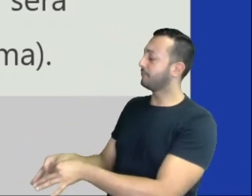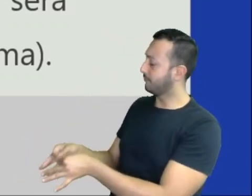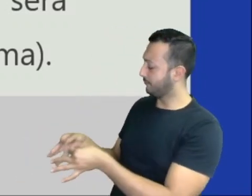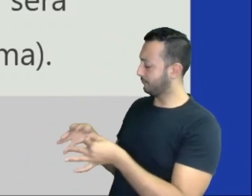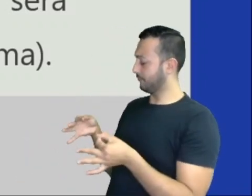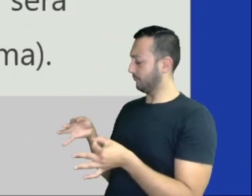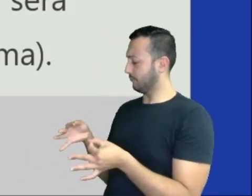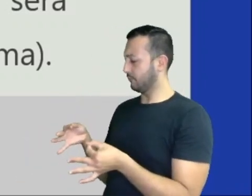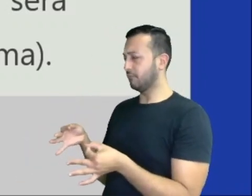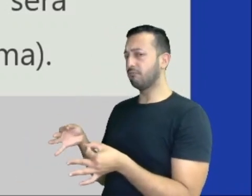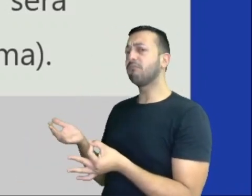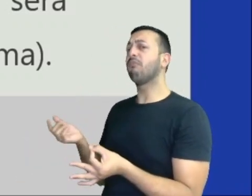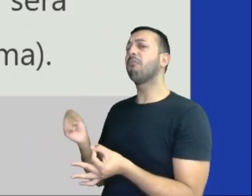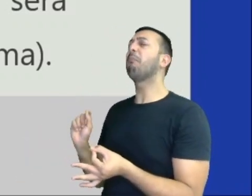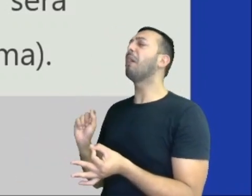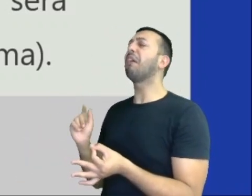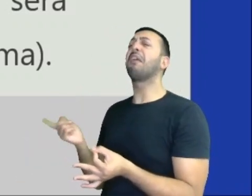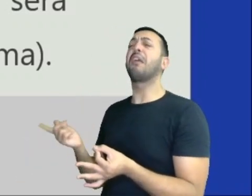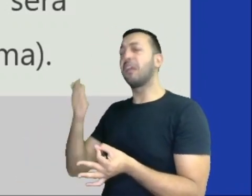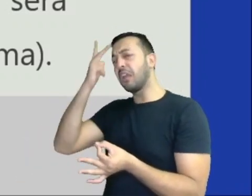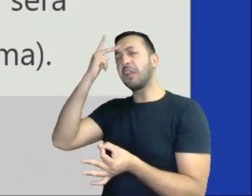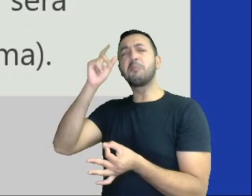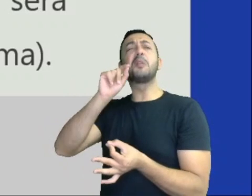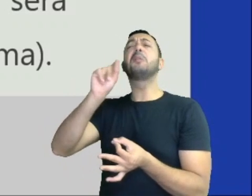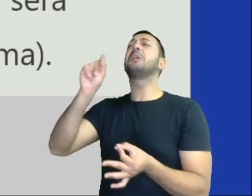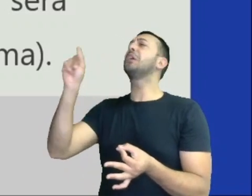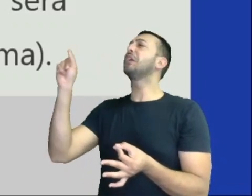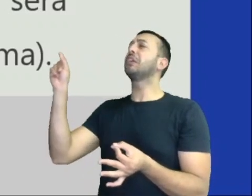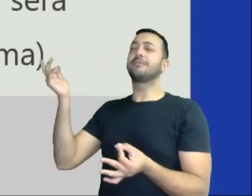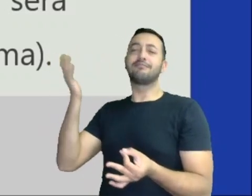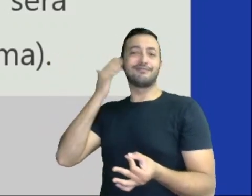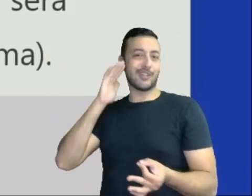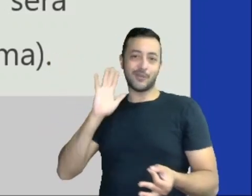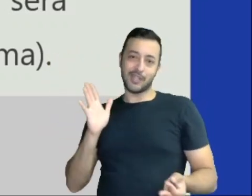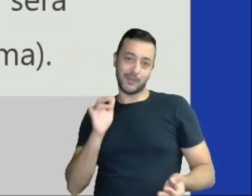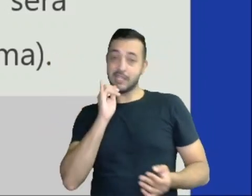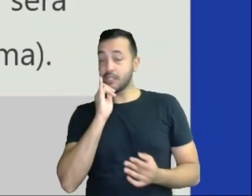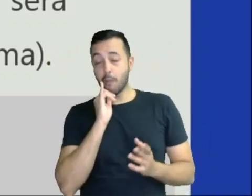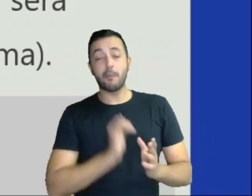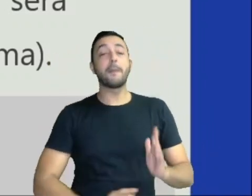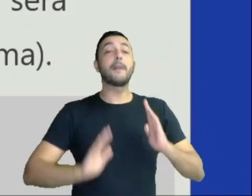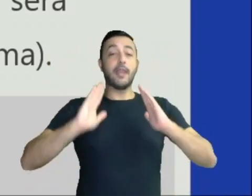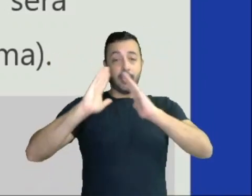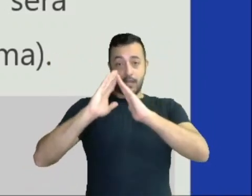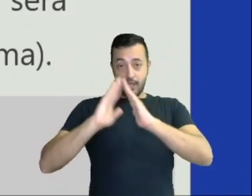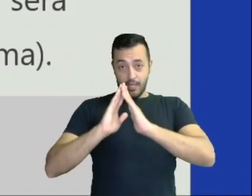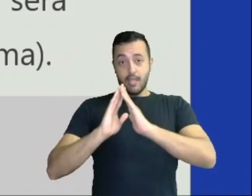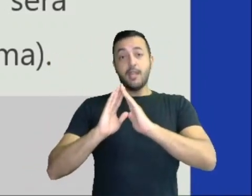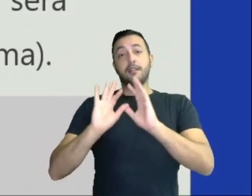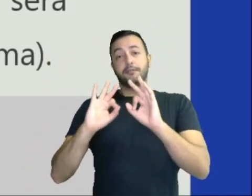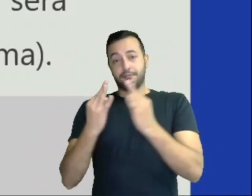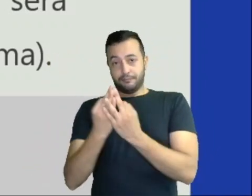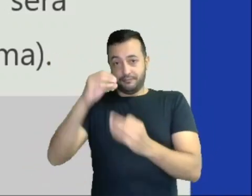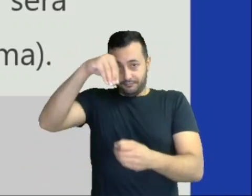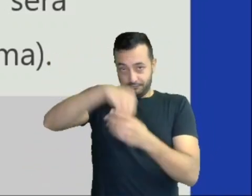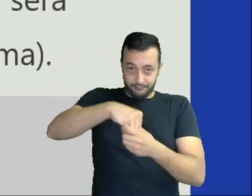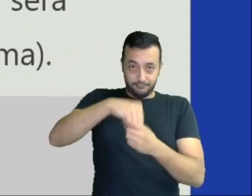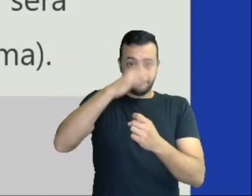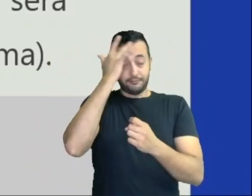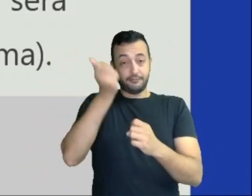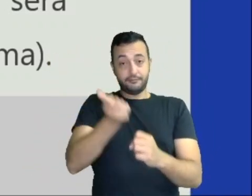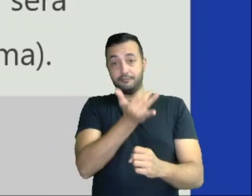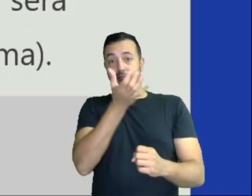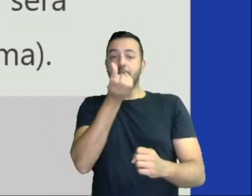pegar ela não vai saber para quem é né então por exemplo numa casa uma casa que mora 16 pessoas